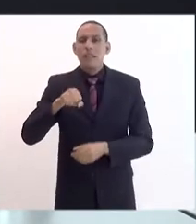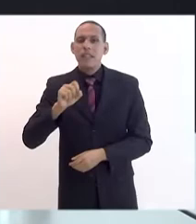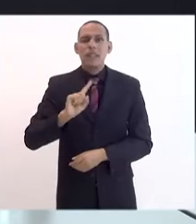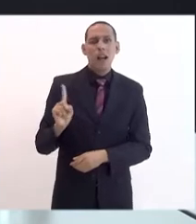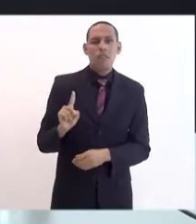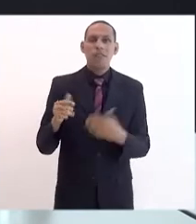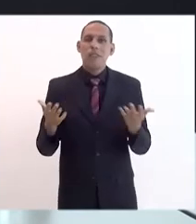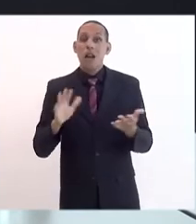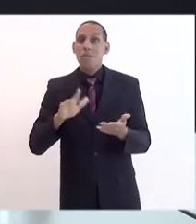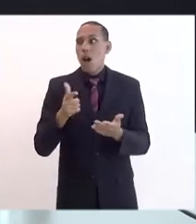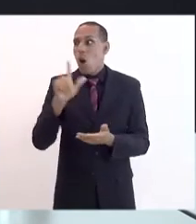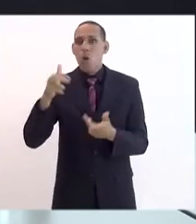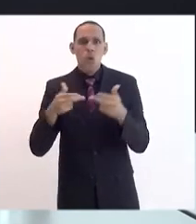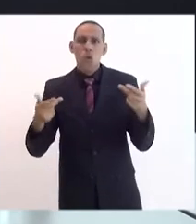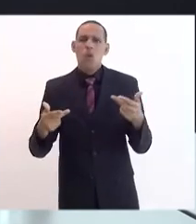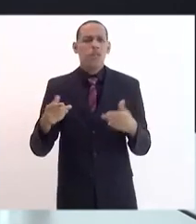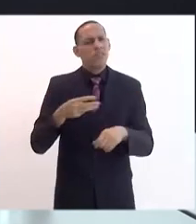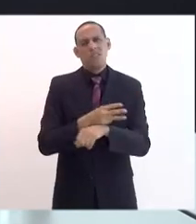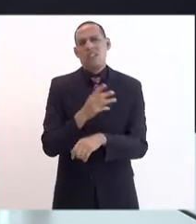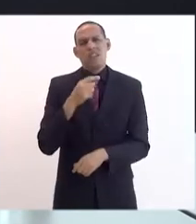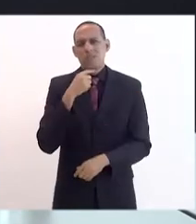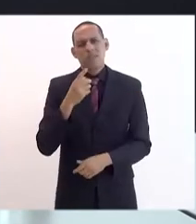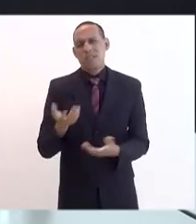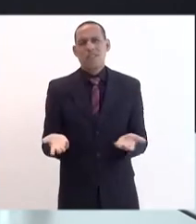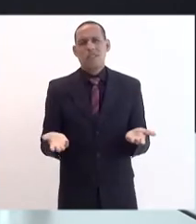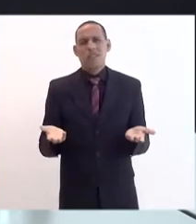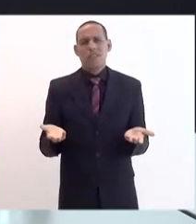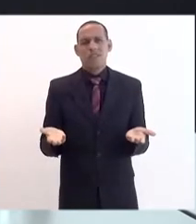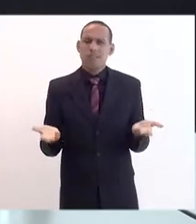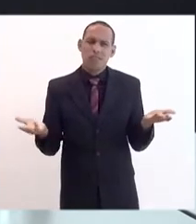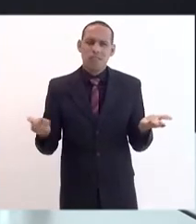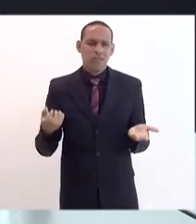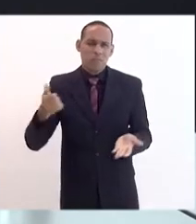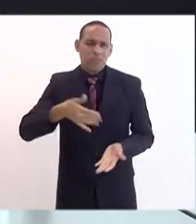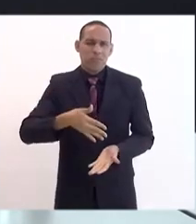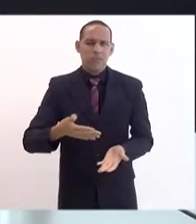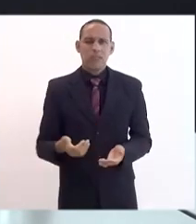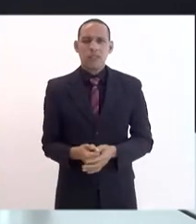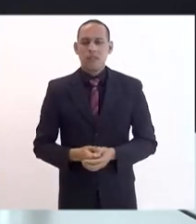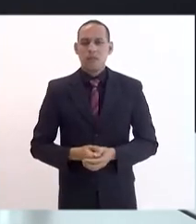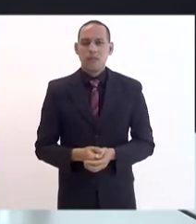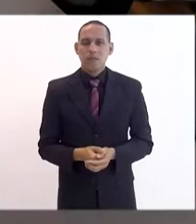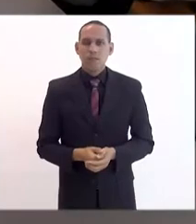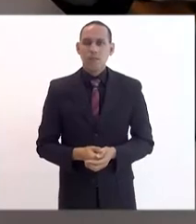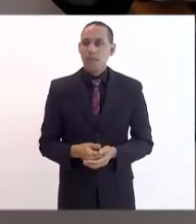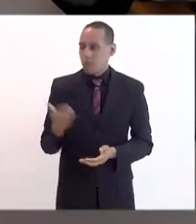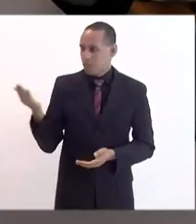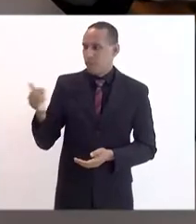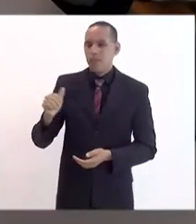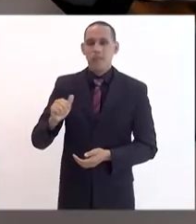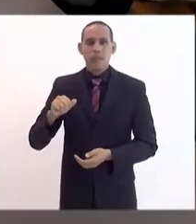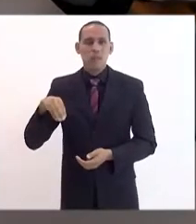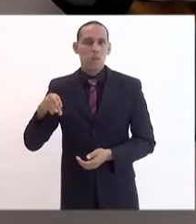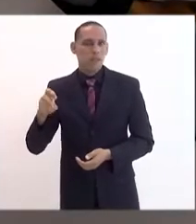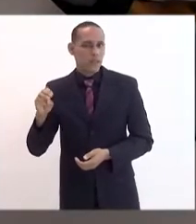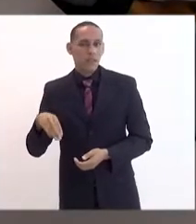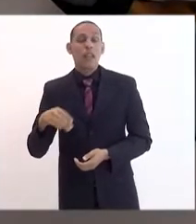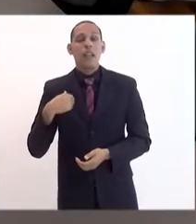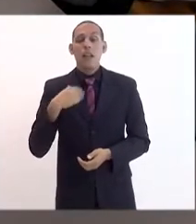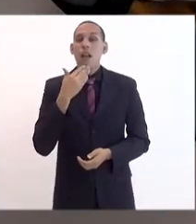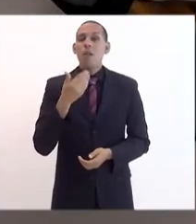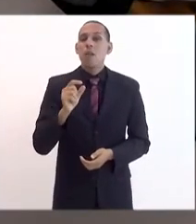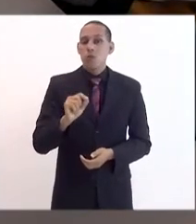Sim, claro. Mas fora disso, o Zap para reunião não presta. Não presta. Quem? Okay. Deputado Moreno. Presidente, pedi a Vossa Excelência que mantenha